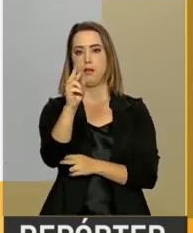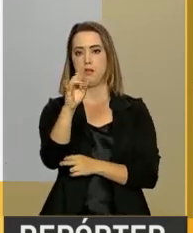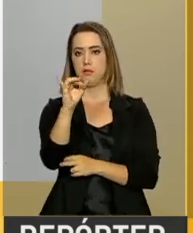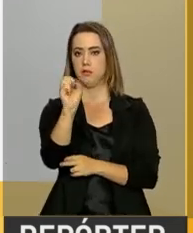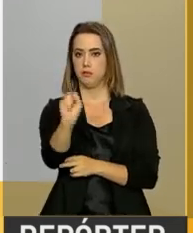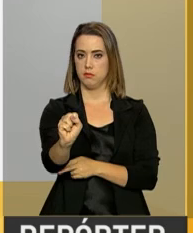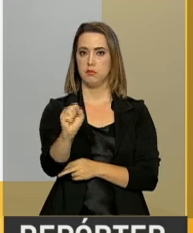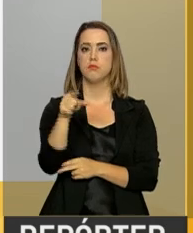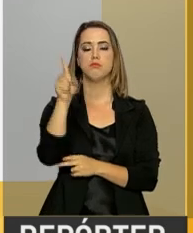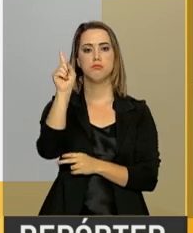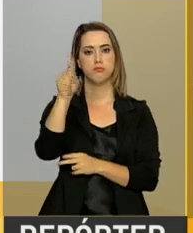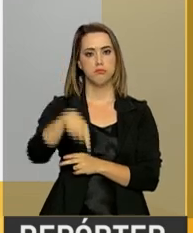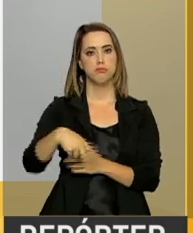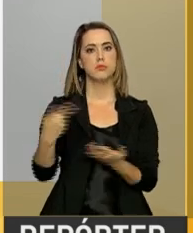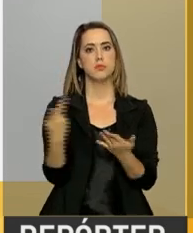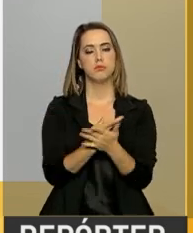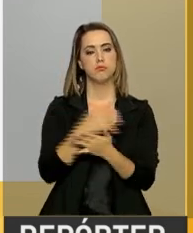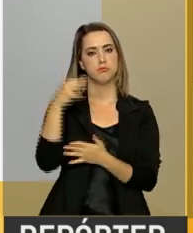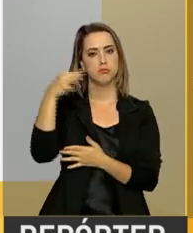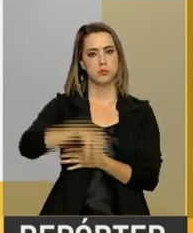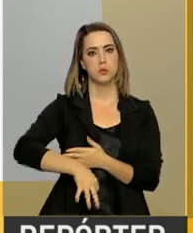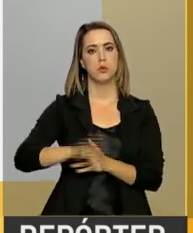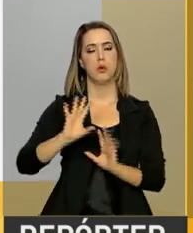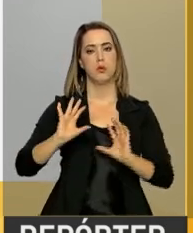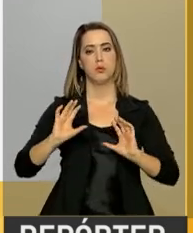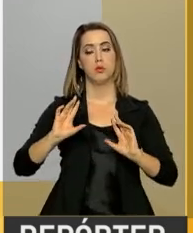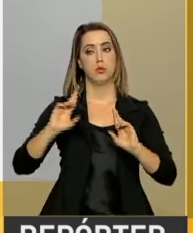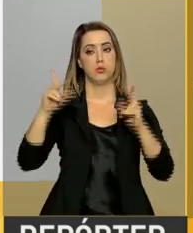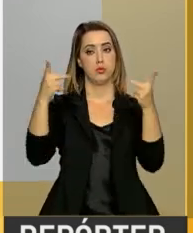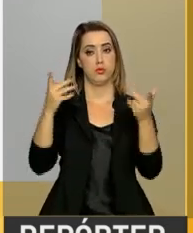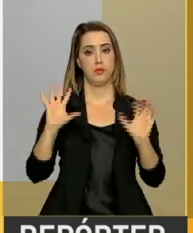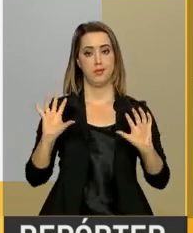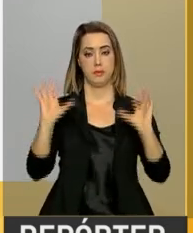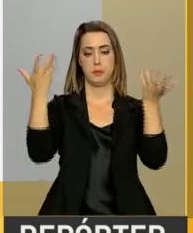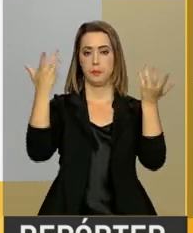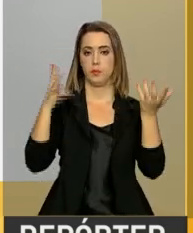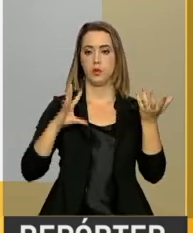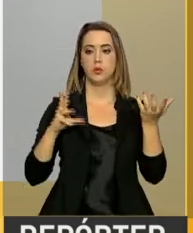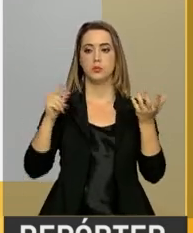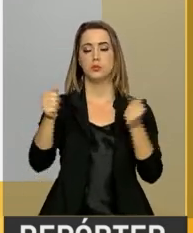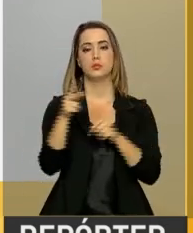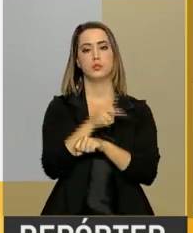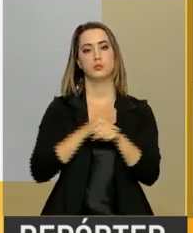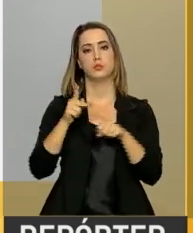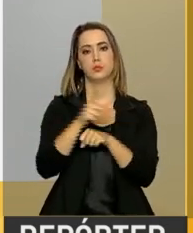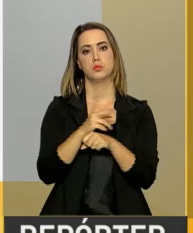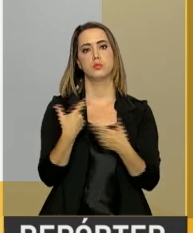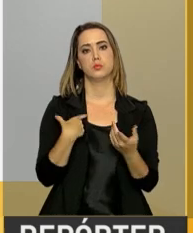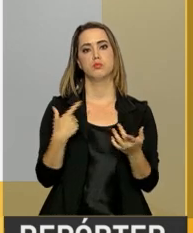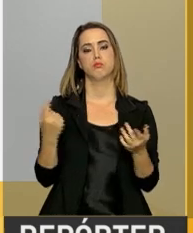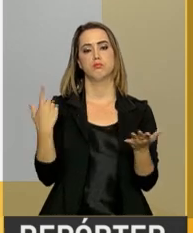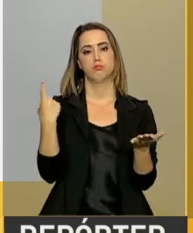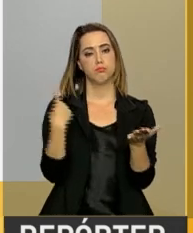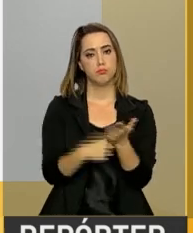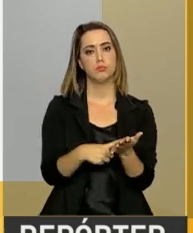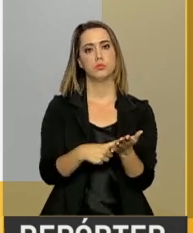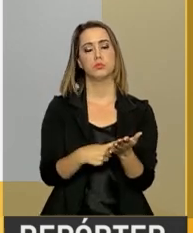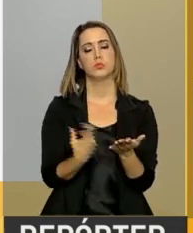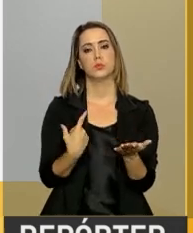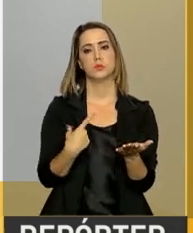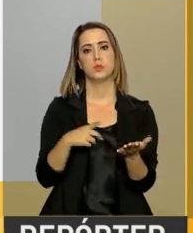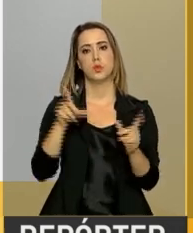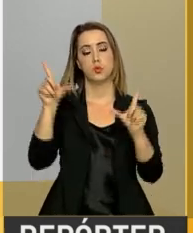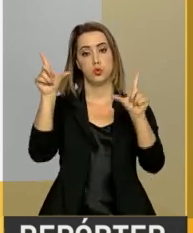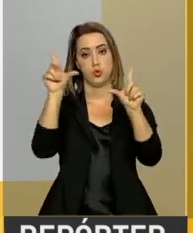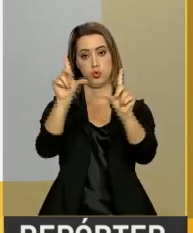às mudanças do clima, porque todos os países que assinaram esse acordo, eles assumiram metas de redução das